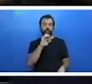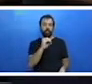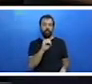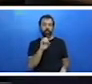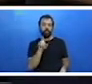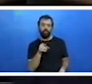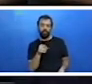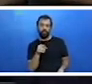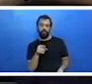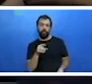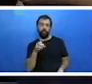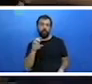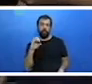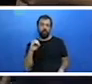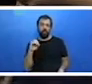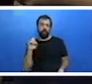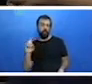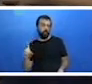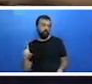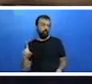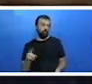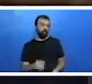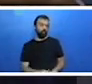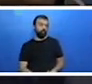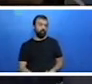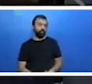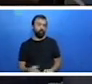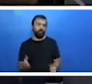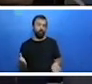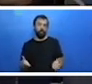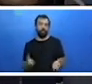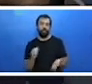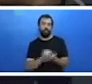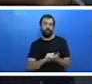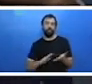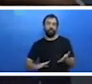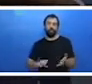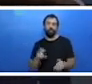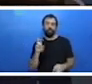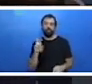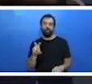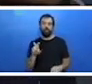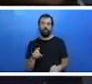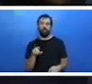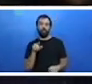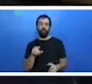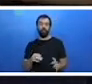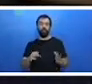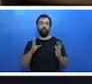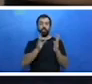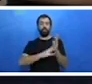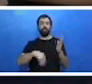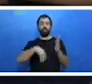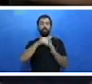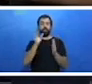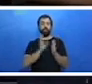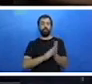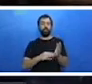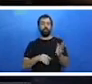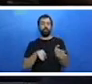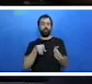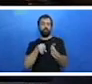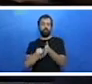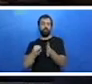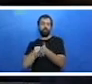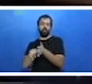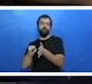vimos na atividade anterior. A atividade 5, vocês vão pintar o que se pede. Todos